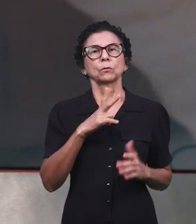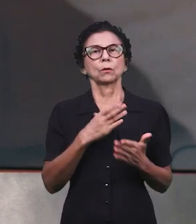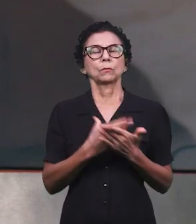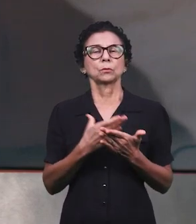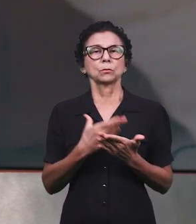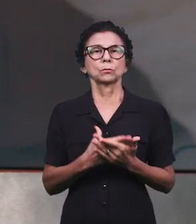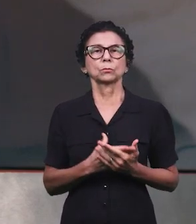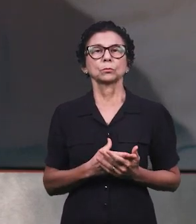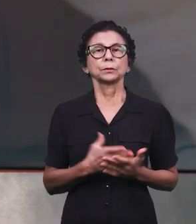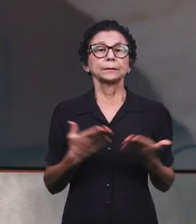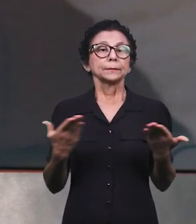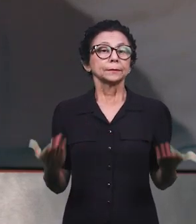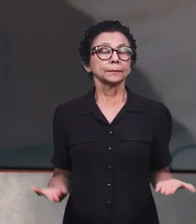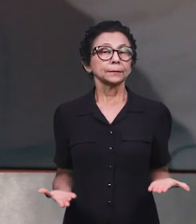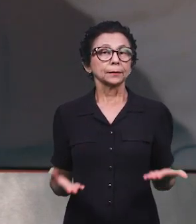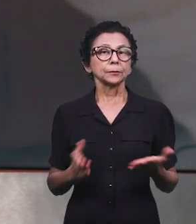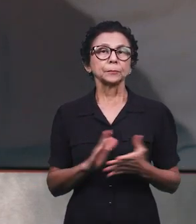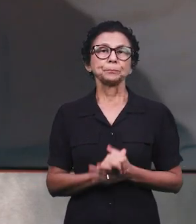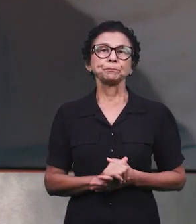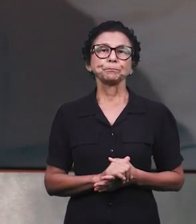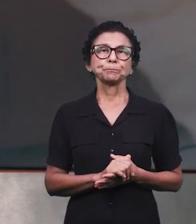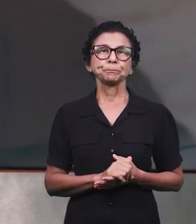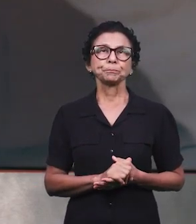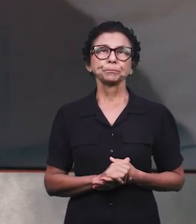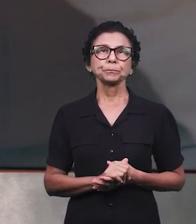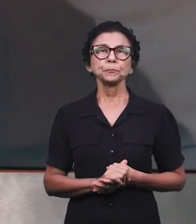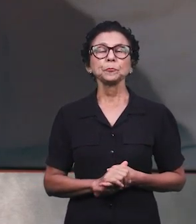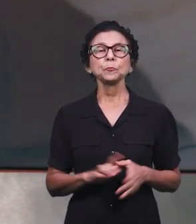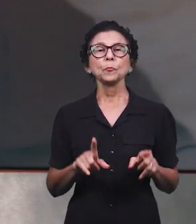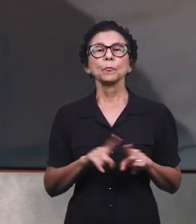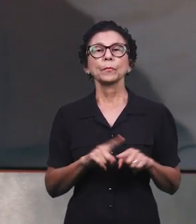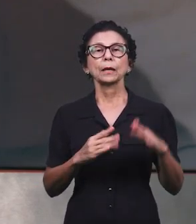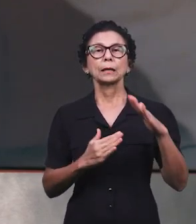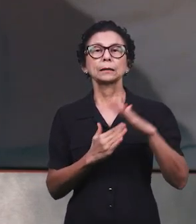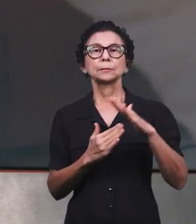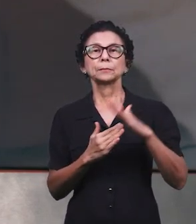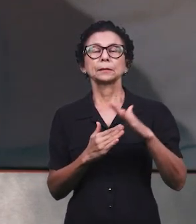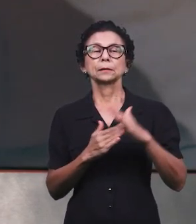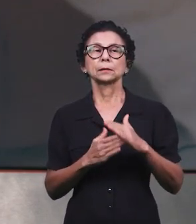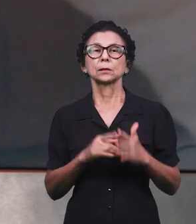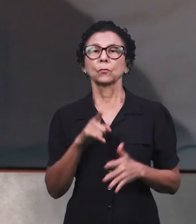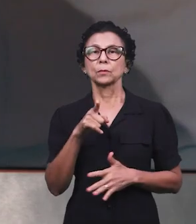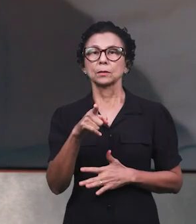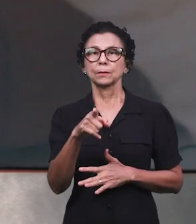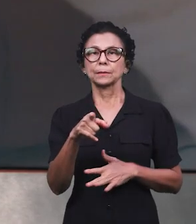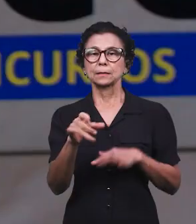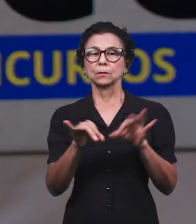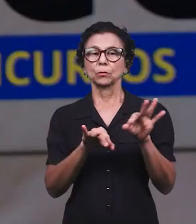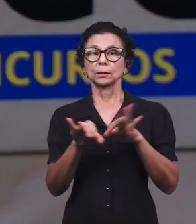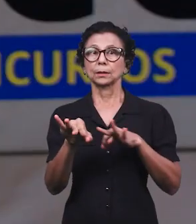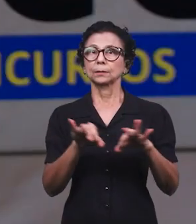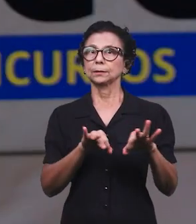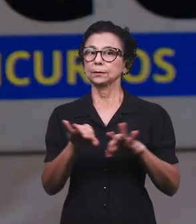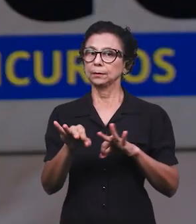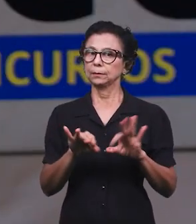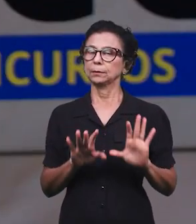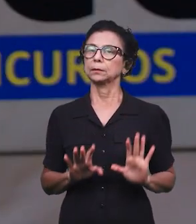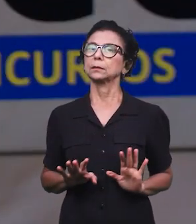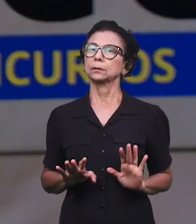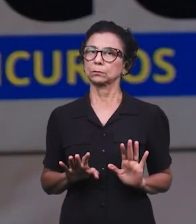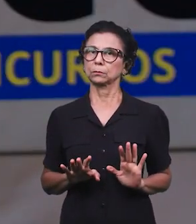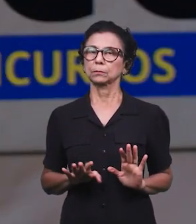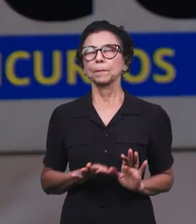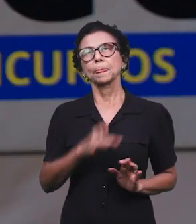nesse ponto, uma outra limitação é que a gente fala que é a autodisciplina, né? Muita gente acha